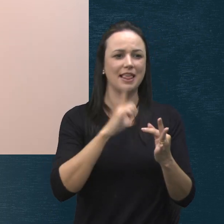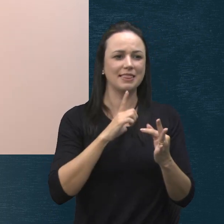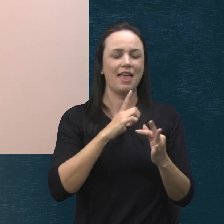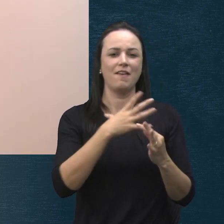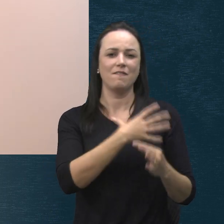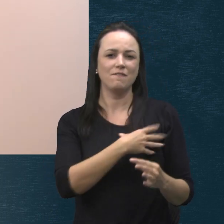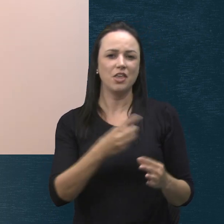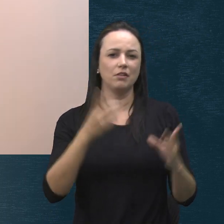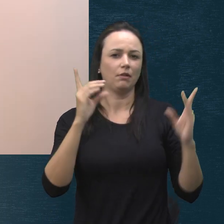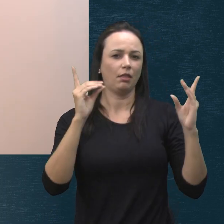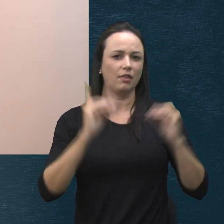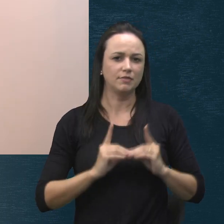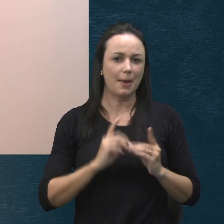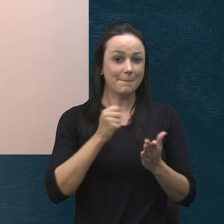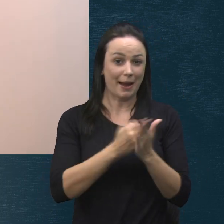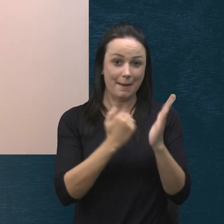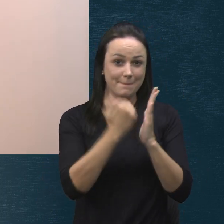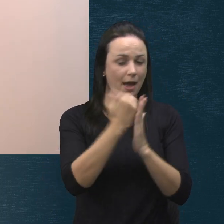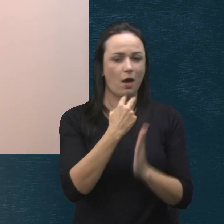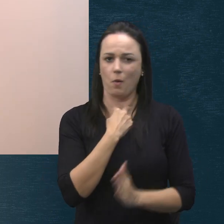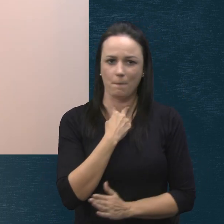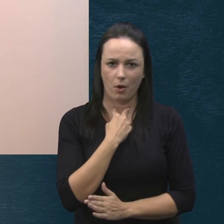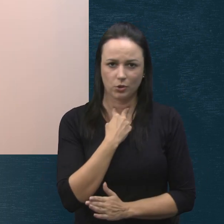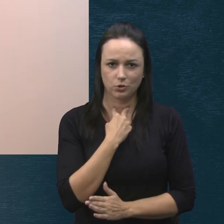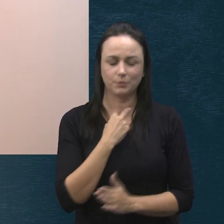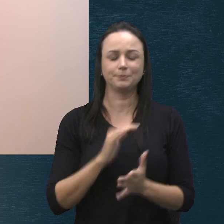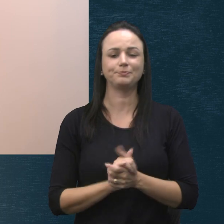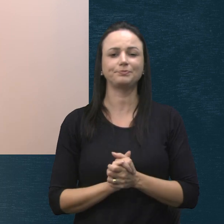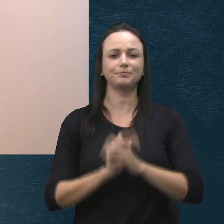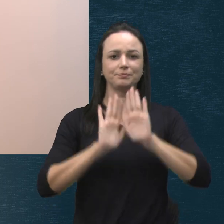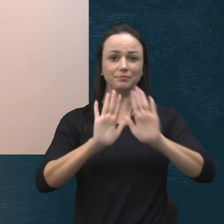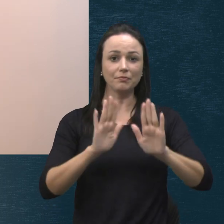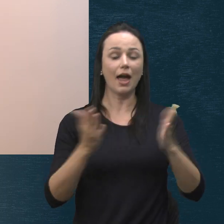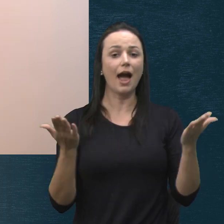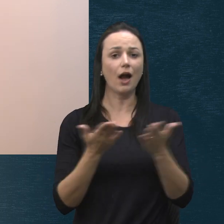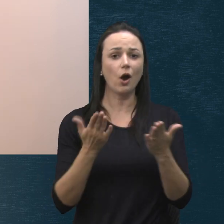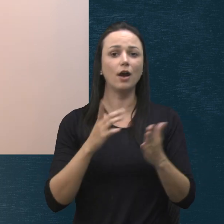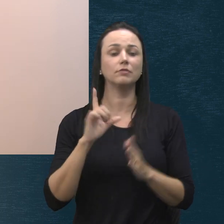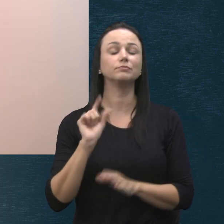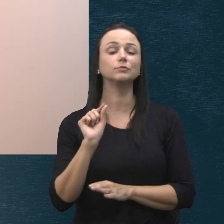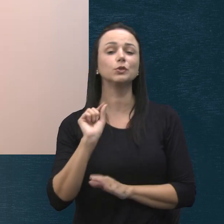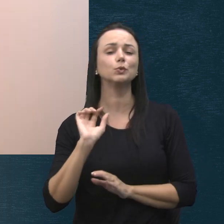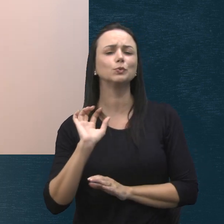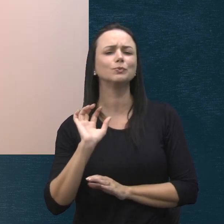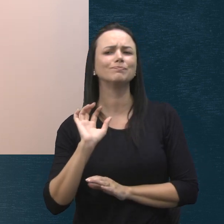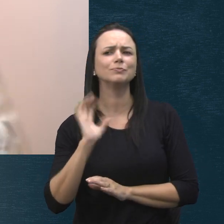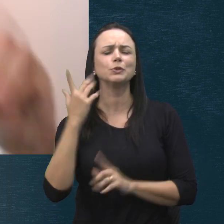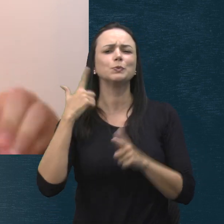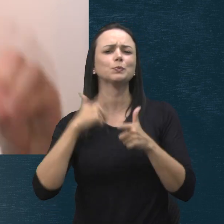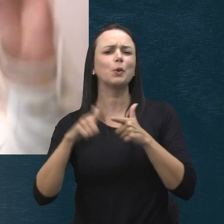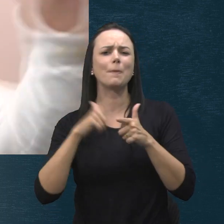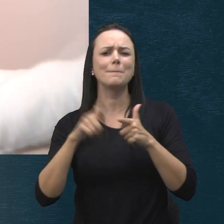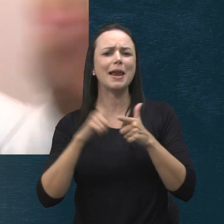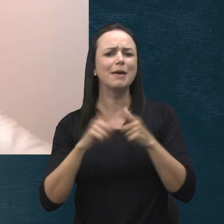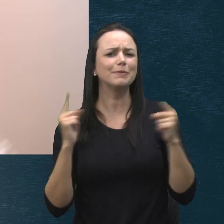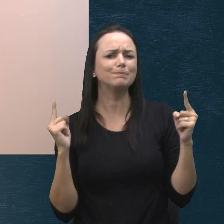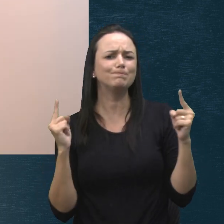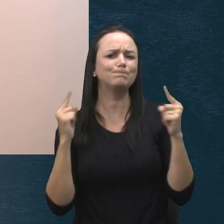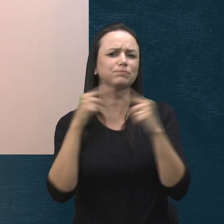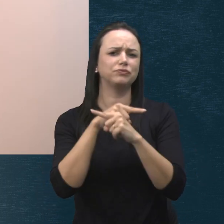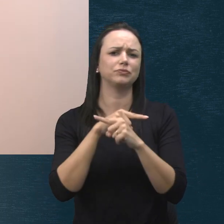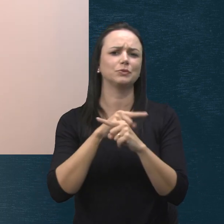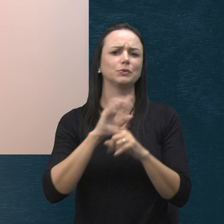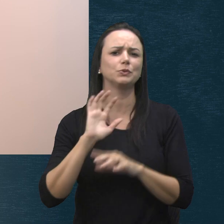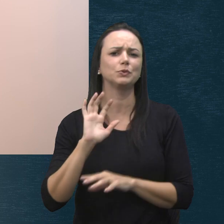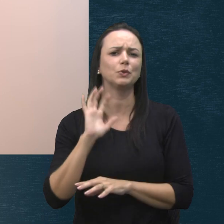Então, não pode cobrar mais. Agora que vem a grande contradição que eu vou falar para vocês. Qual é o grande problema real que acontece